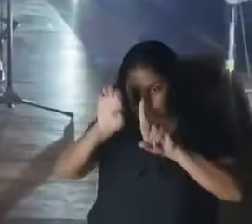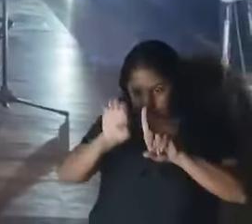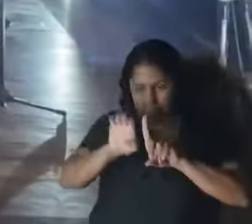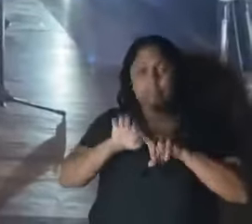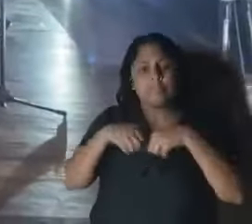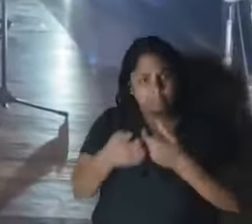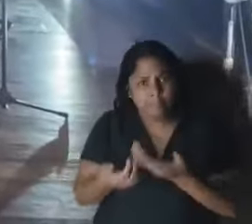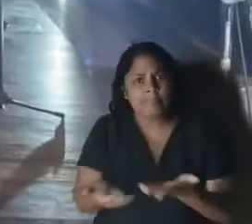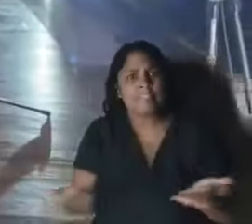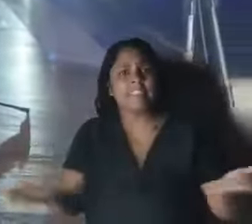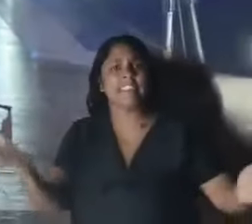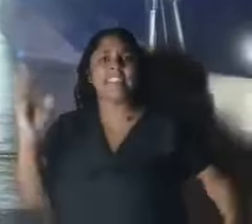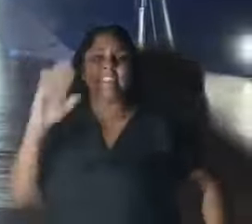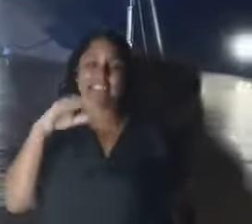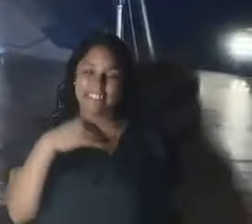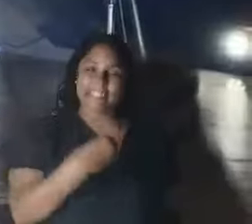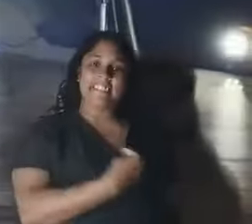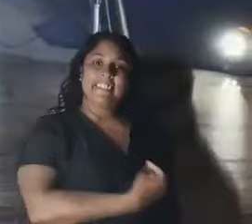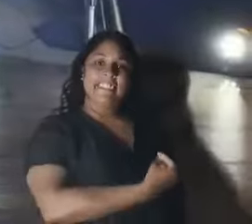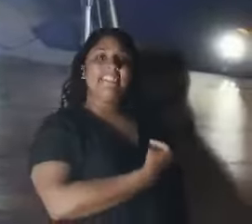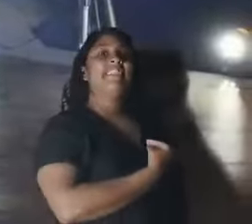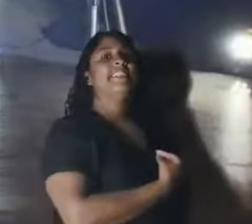mim. Sei que está